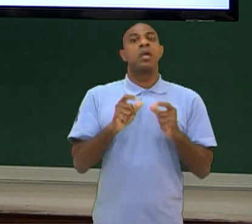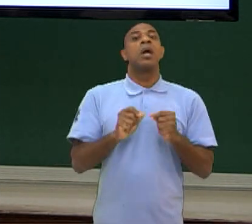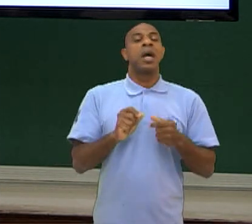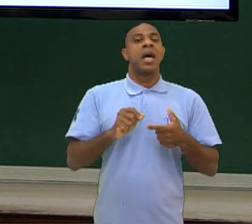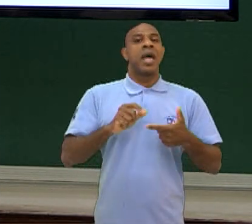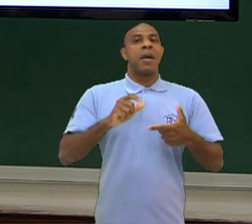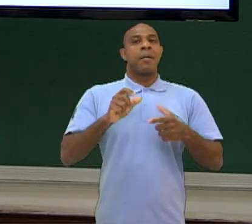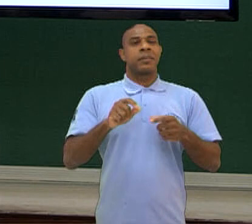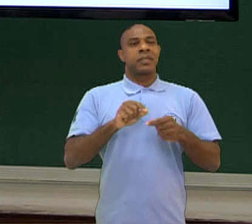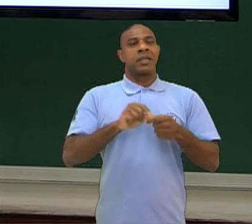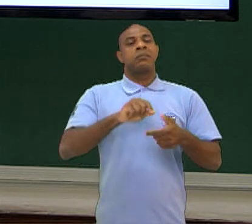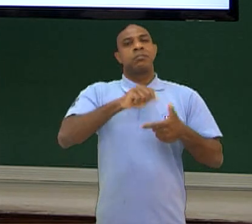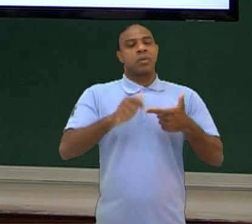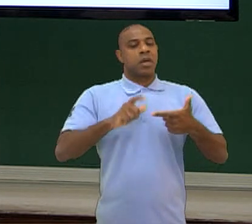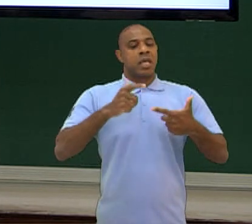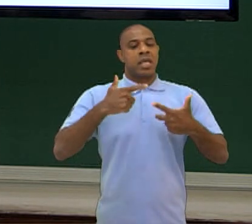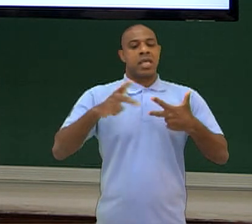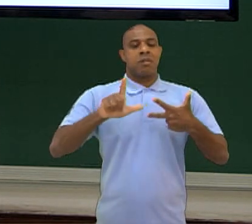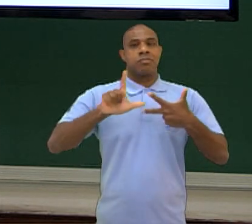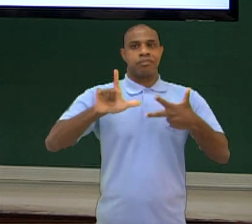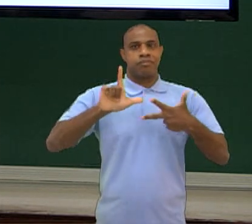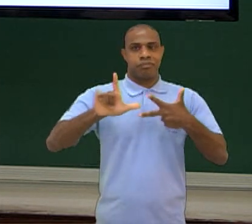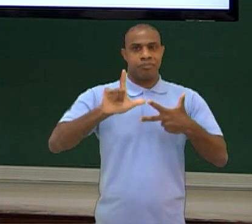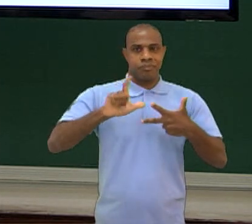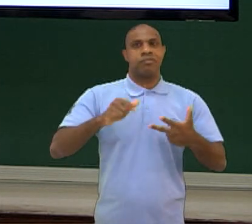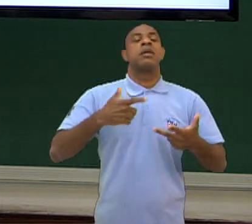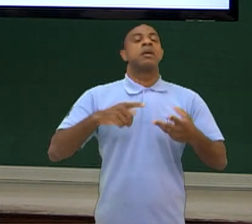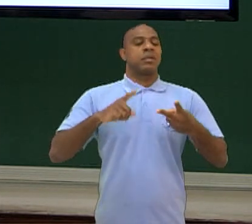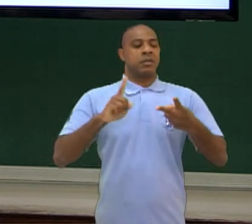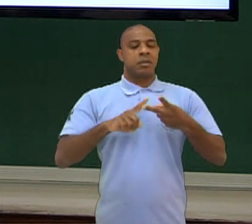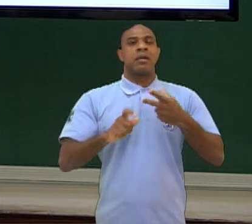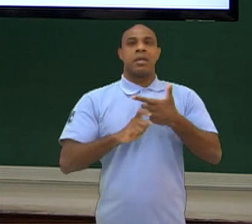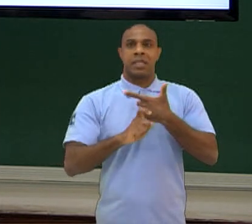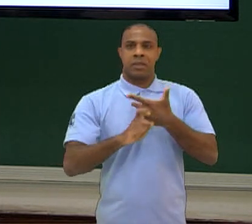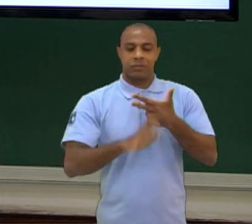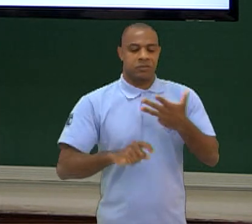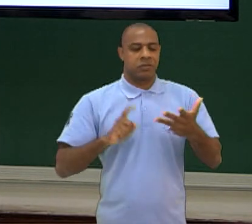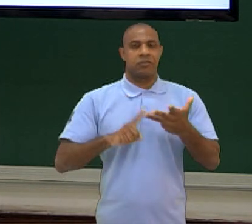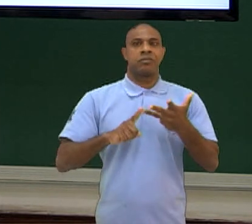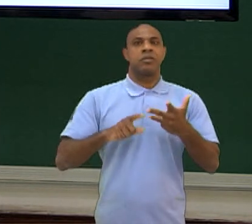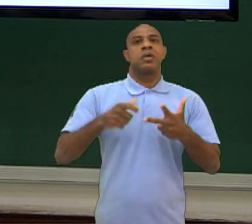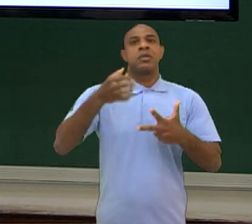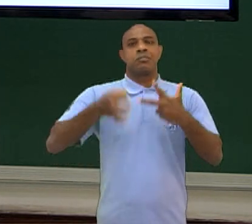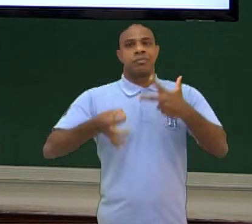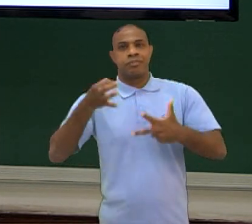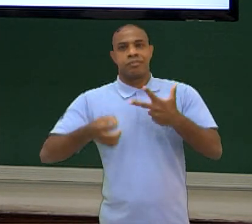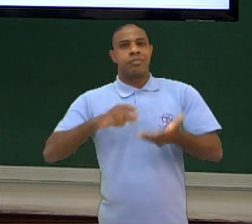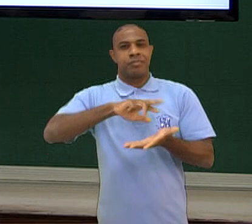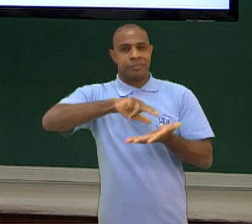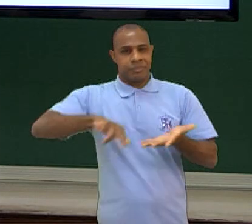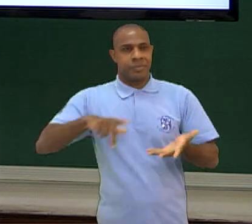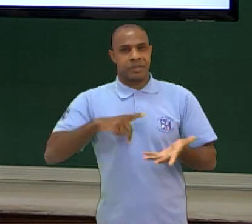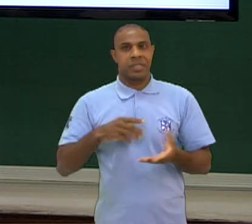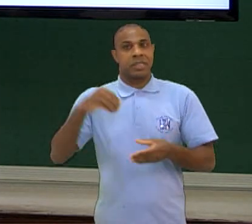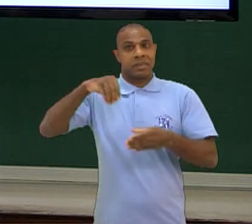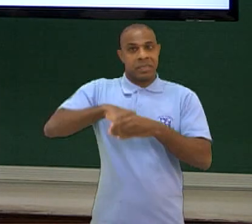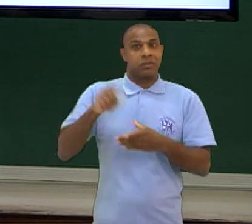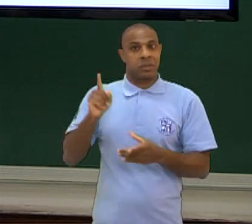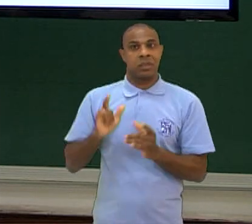executivo, aquele que executa as leis, e para o poder legislativo, aquele que produz as leis.